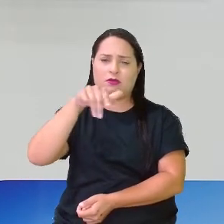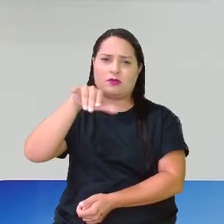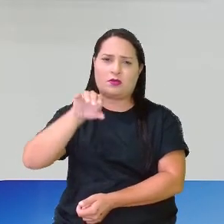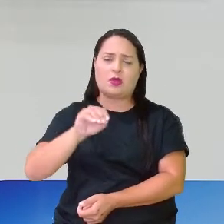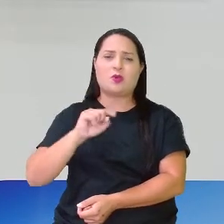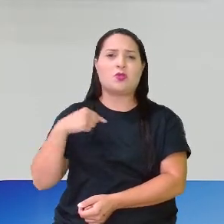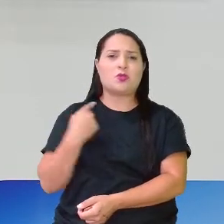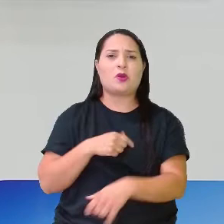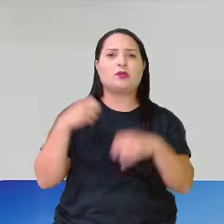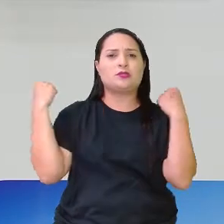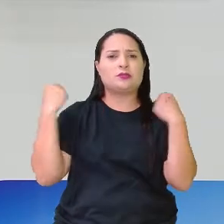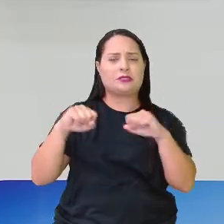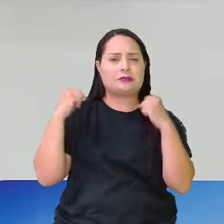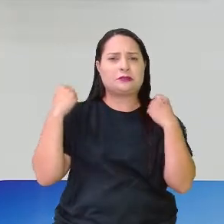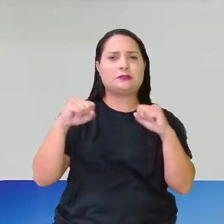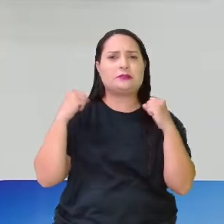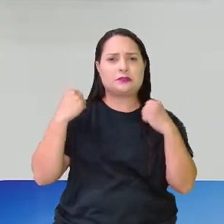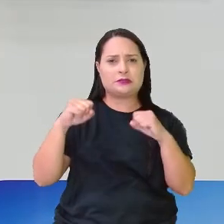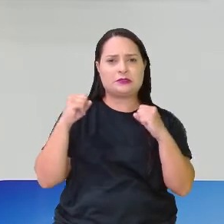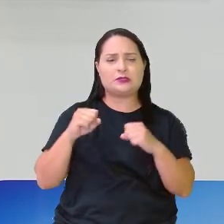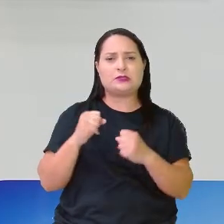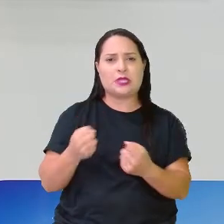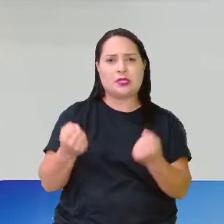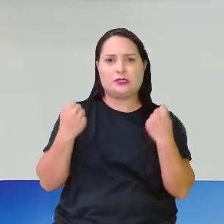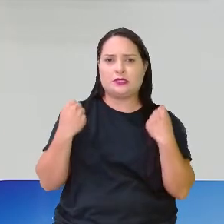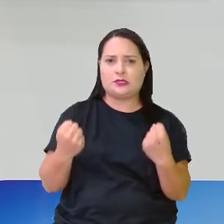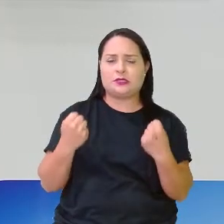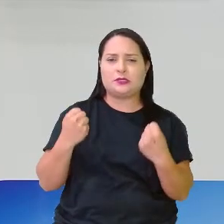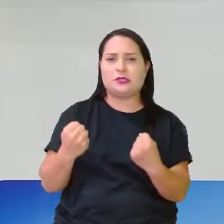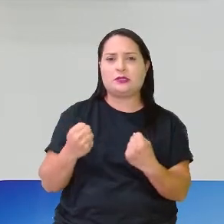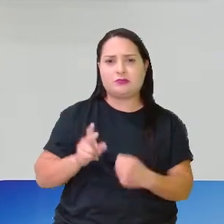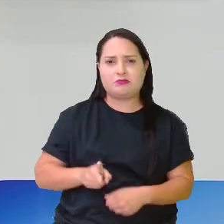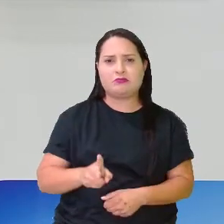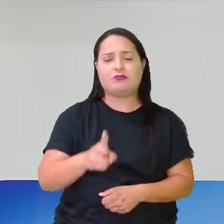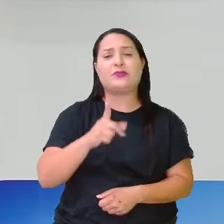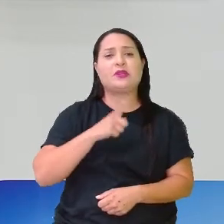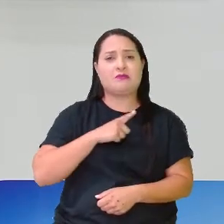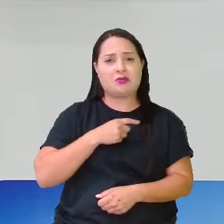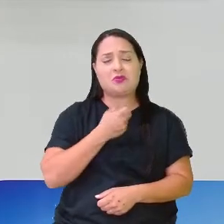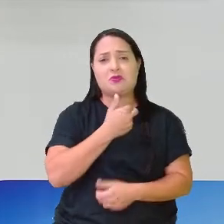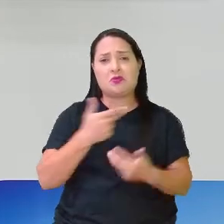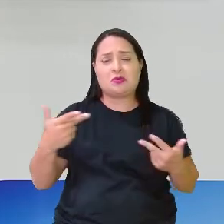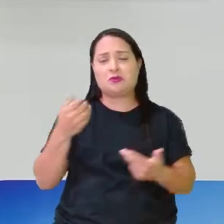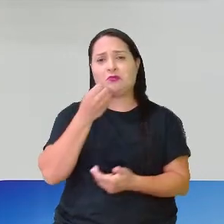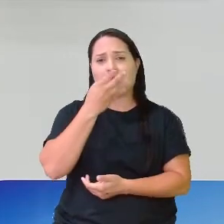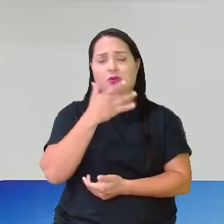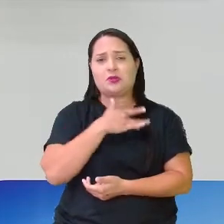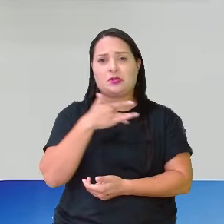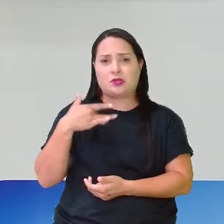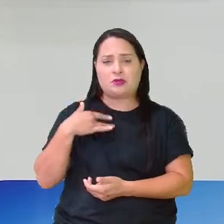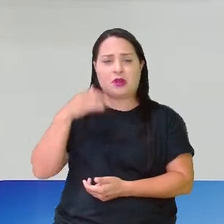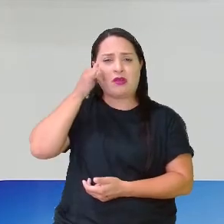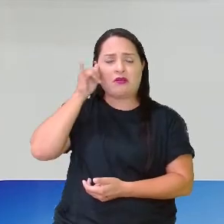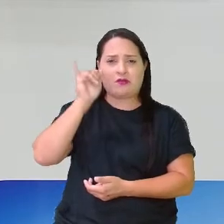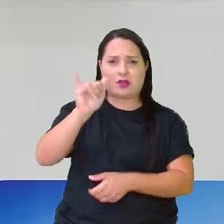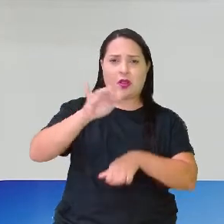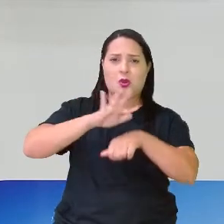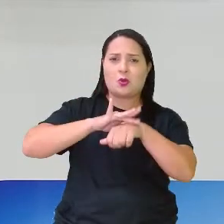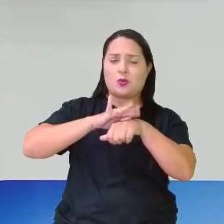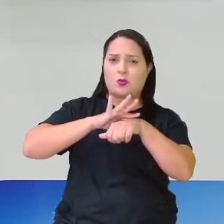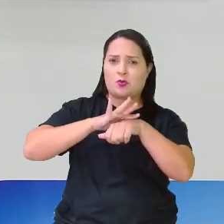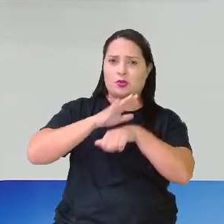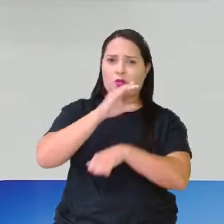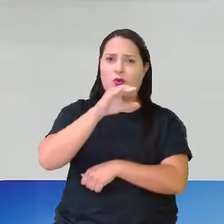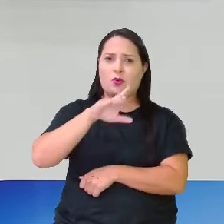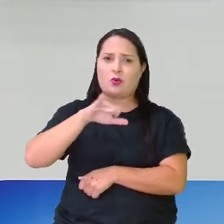exercícios, né, de resistência, a gente consegue aí ter benefícios, né, e prevenir com que essas doenças